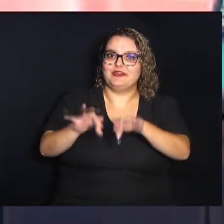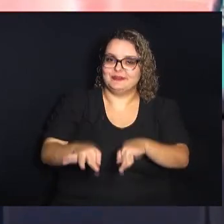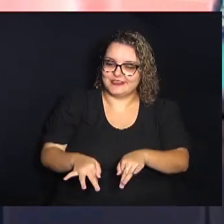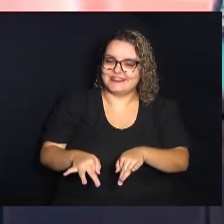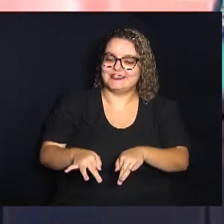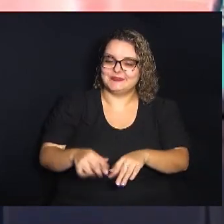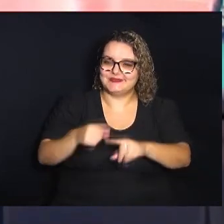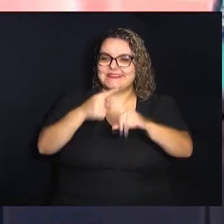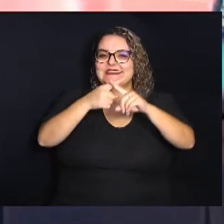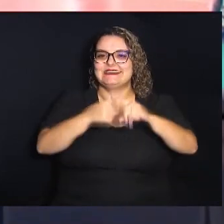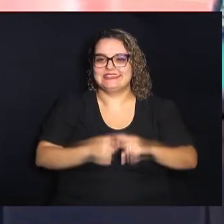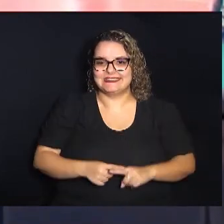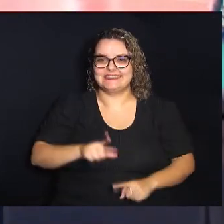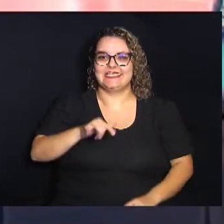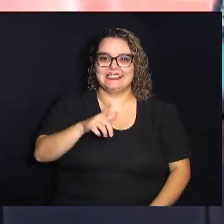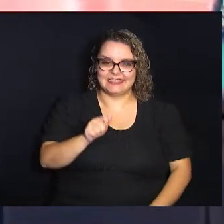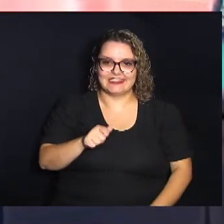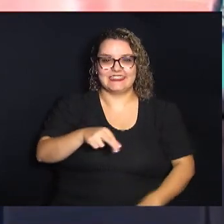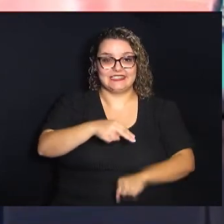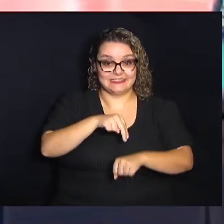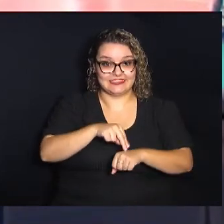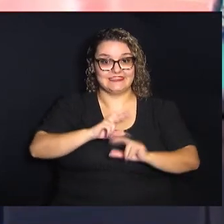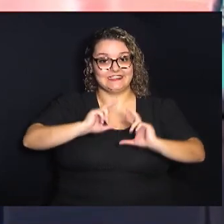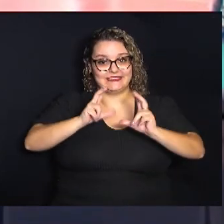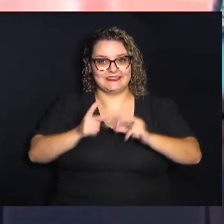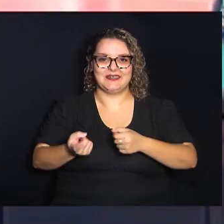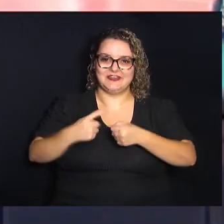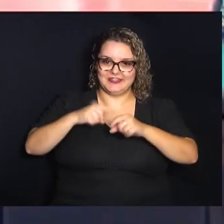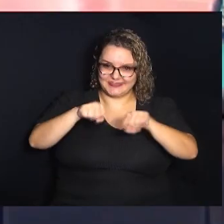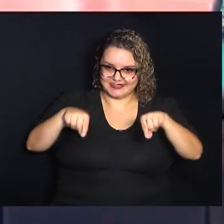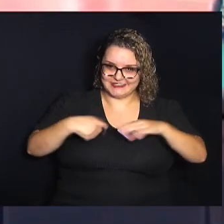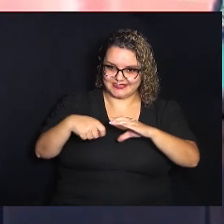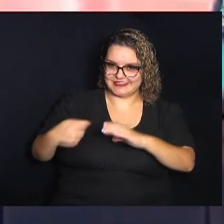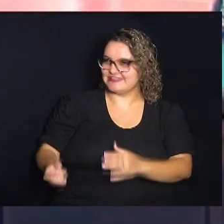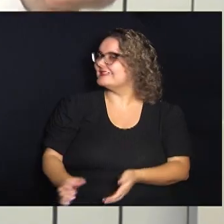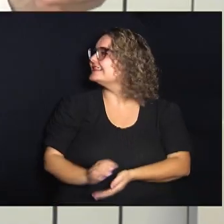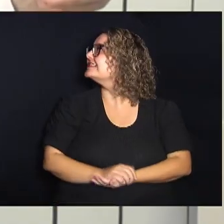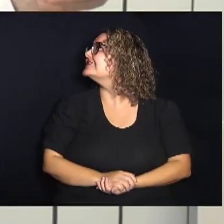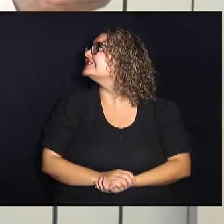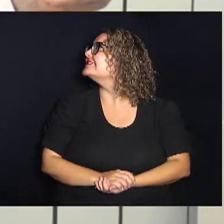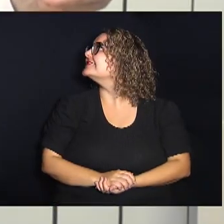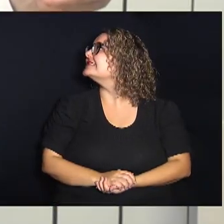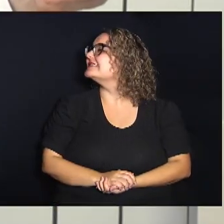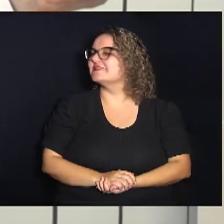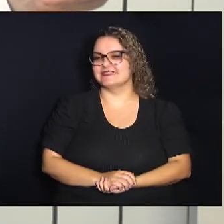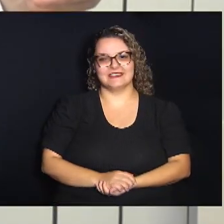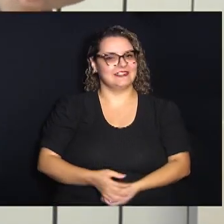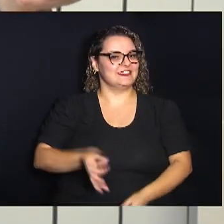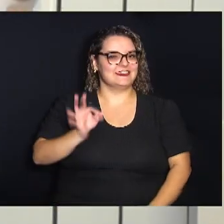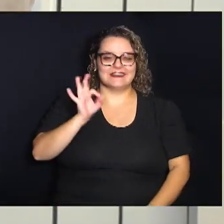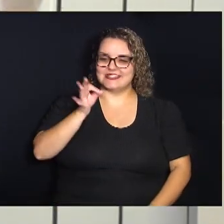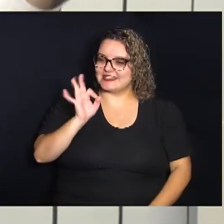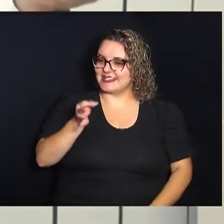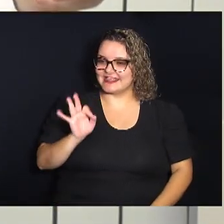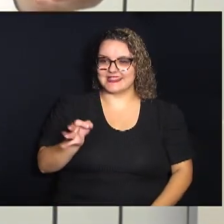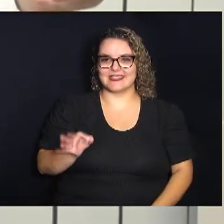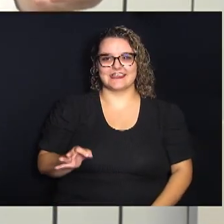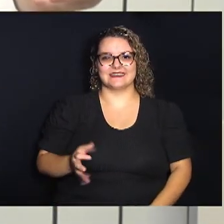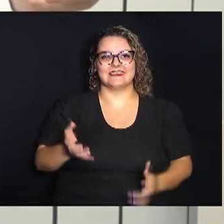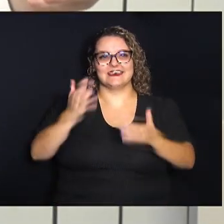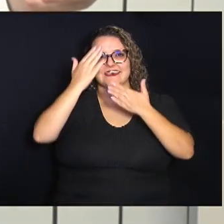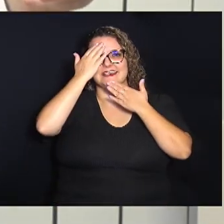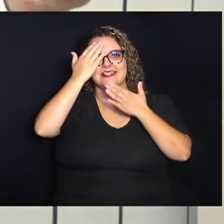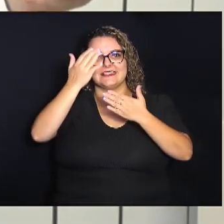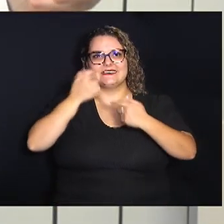campeonato da Liga Nacional de Vôlei. Eu volto com você. Sem sombra de dúvidas, quero agradecer ao